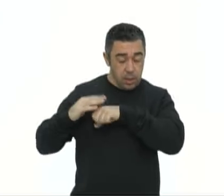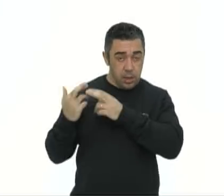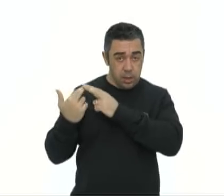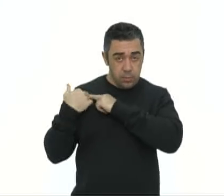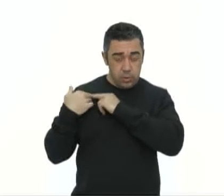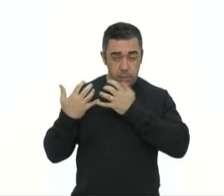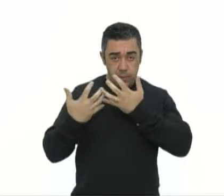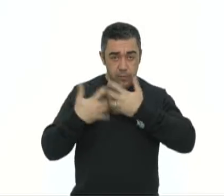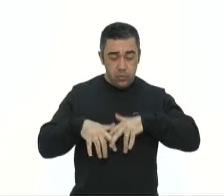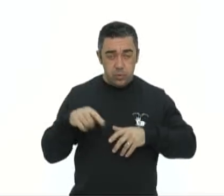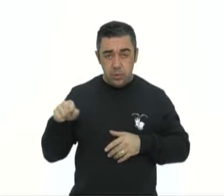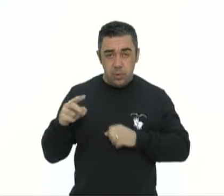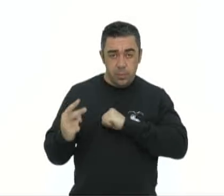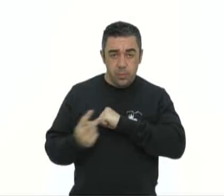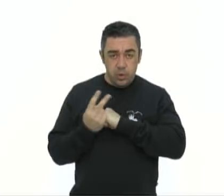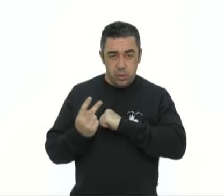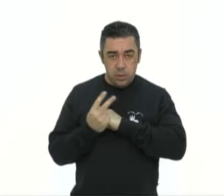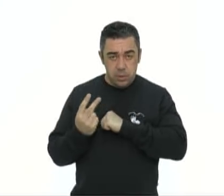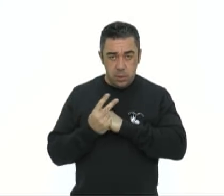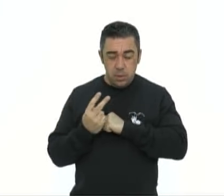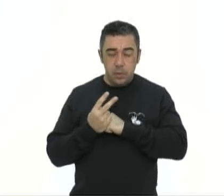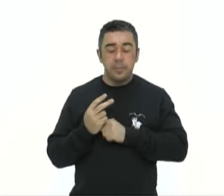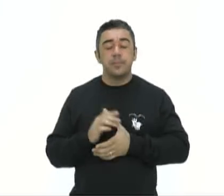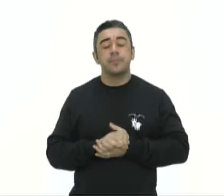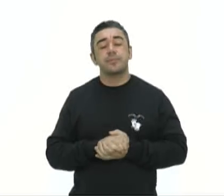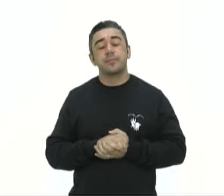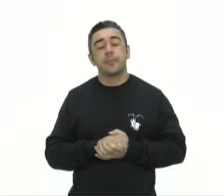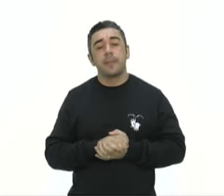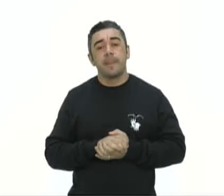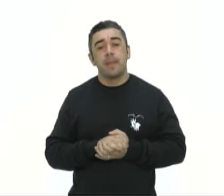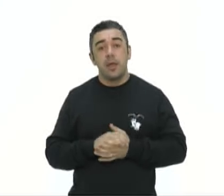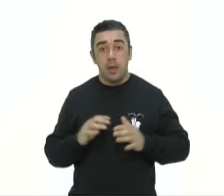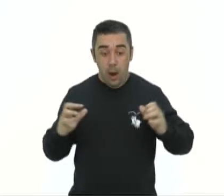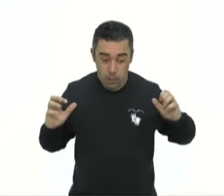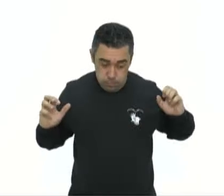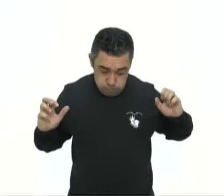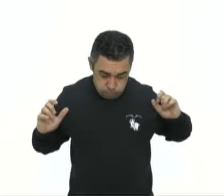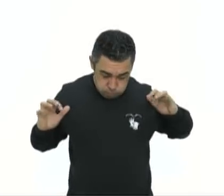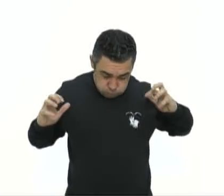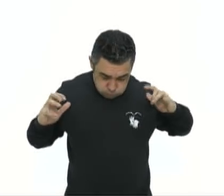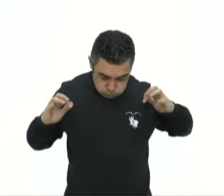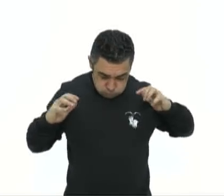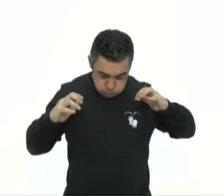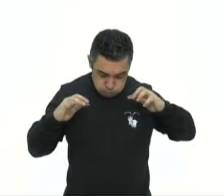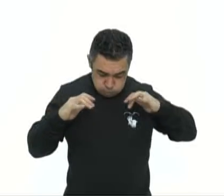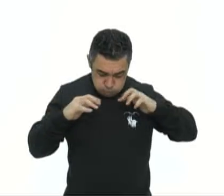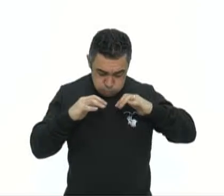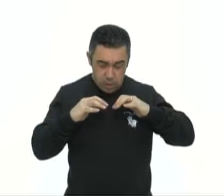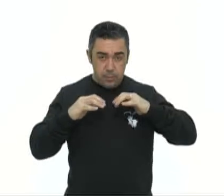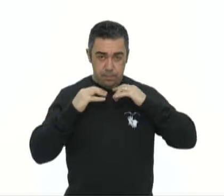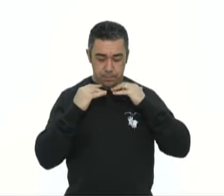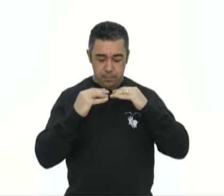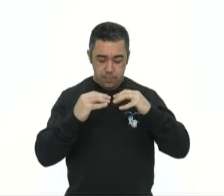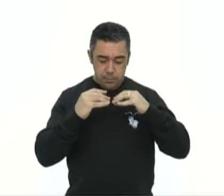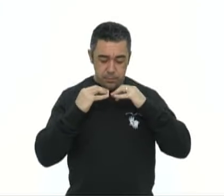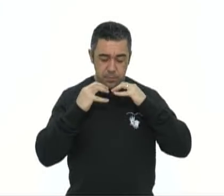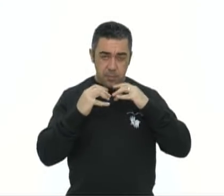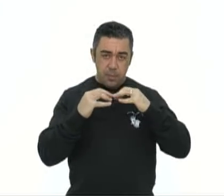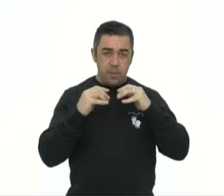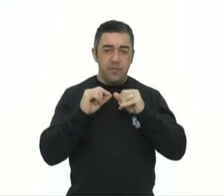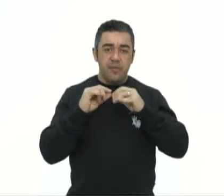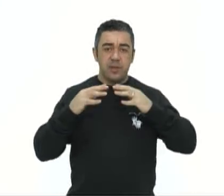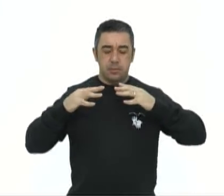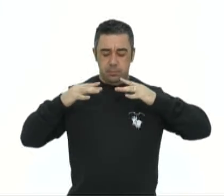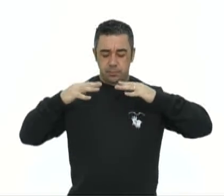várias funções ali dentro do tecido conjuntivo, eles migram para a região danificada e vão produzir as chamadas fibras colágenas, que